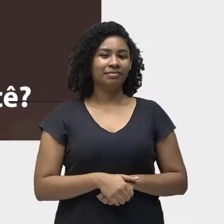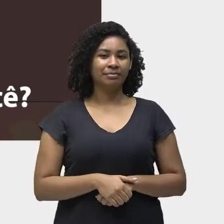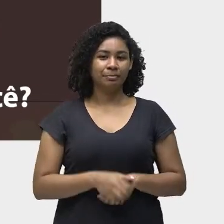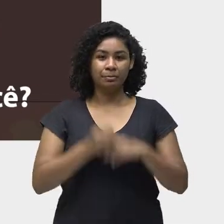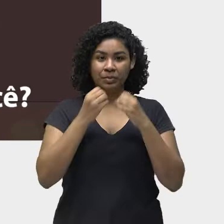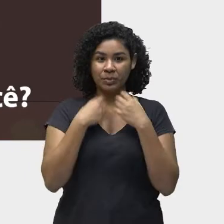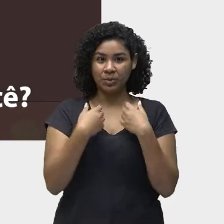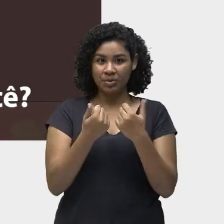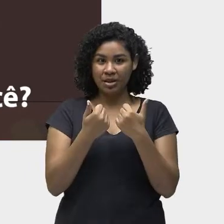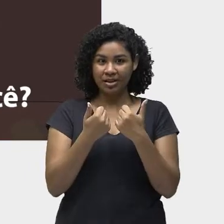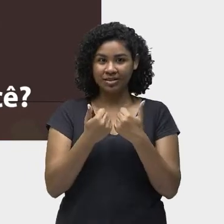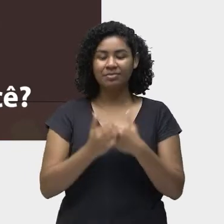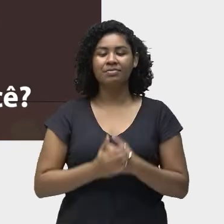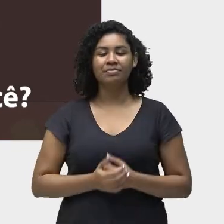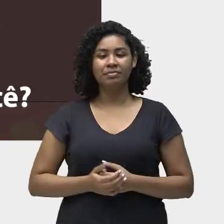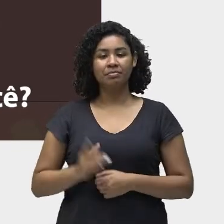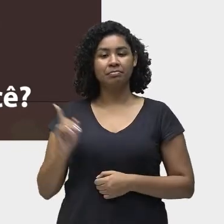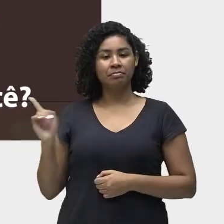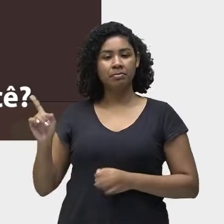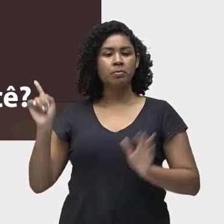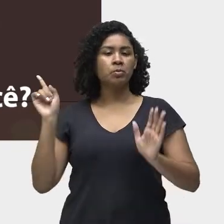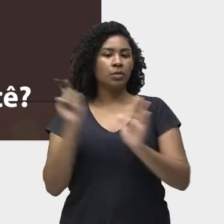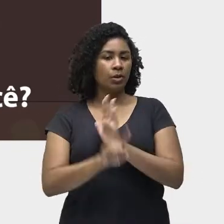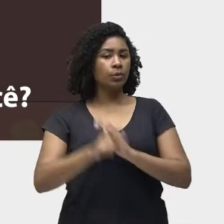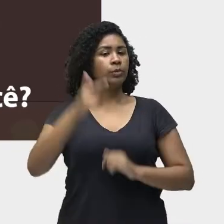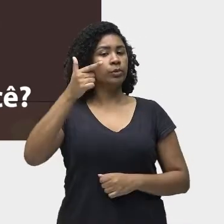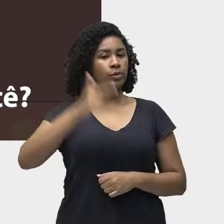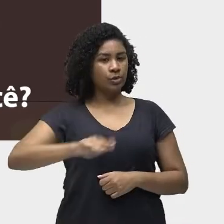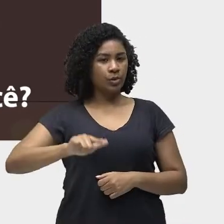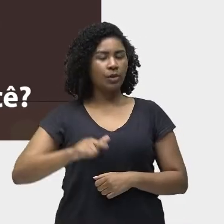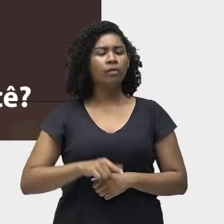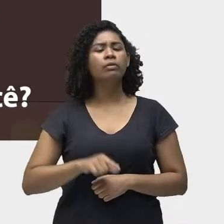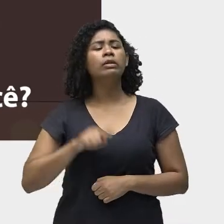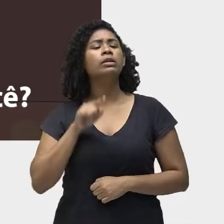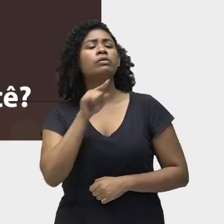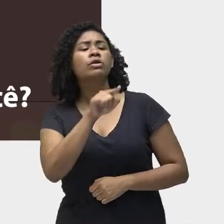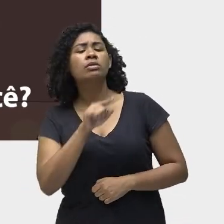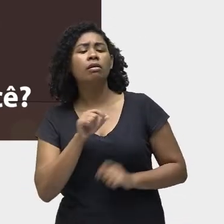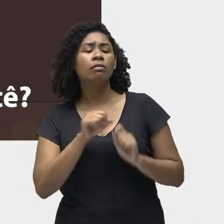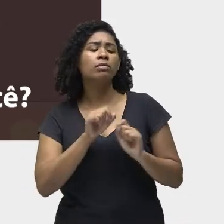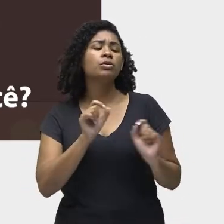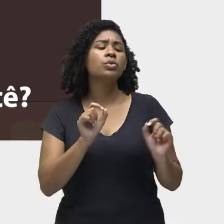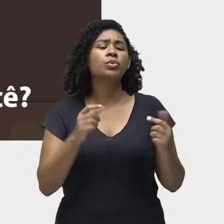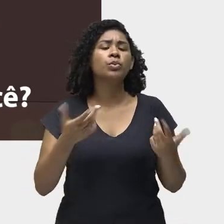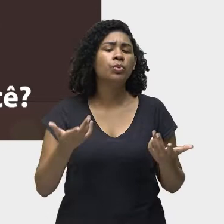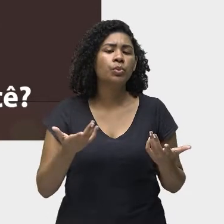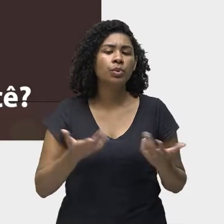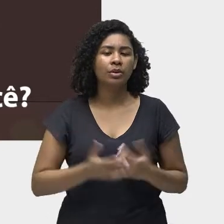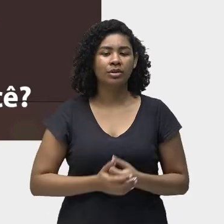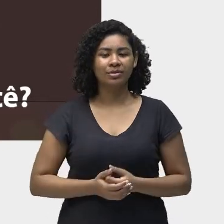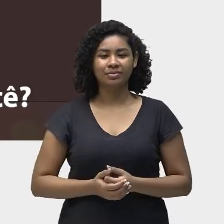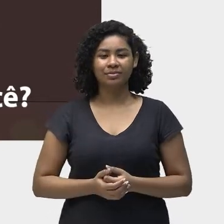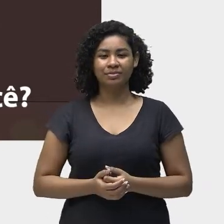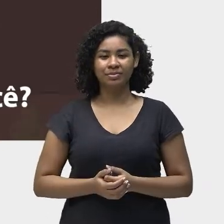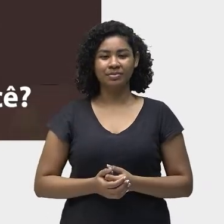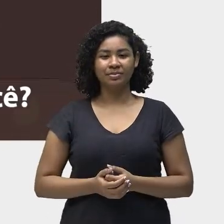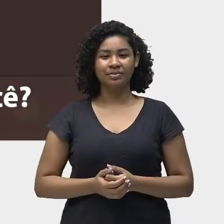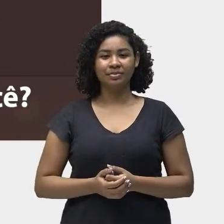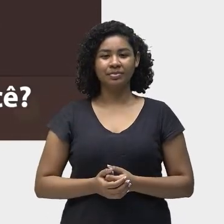bem? Então, ela retornou a pergunta pro Sammy. What about you? E você? Vamos ver o que ele respondeu também.